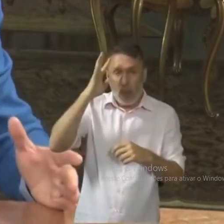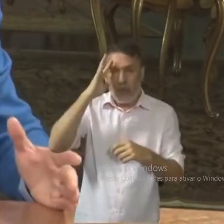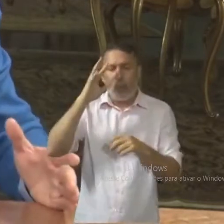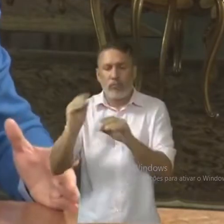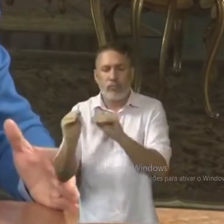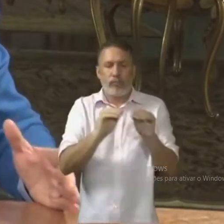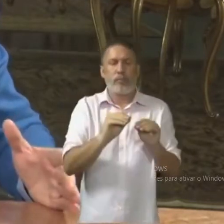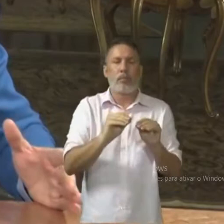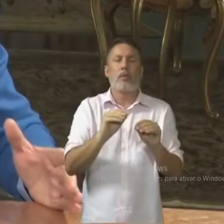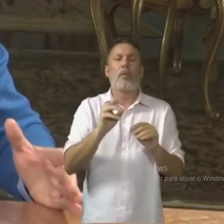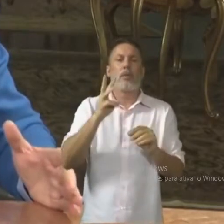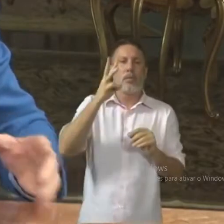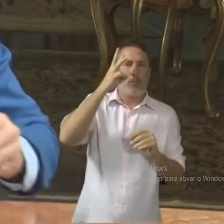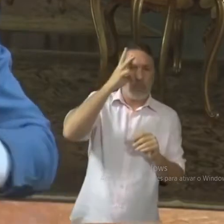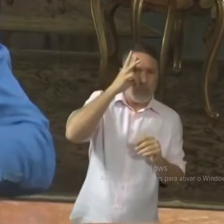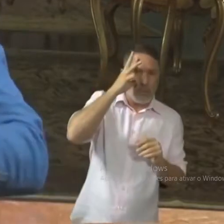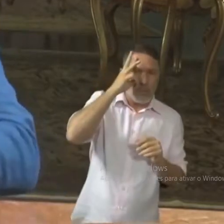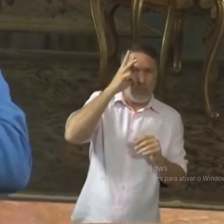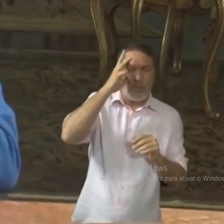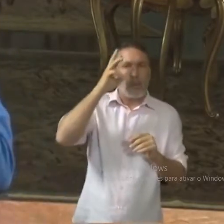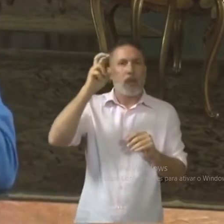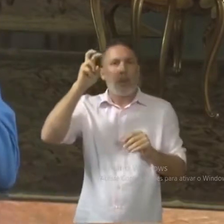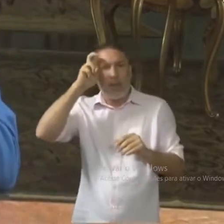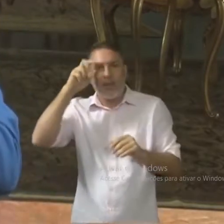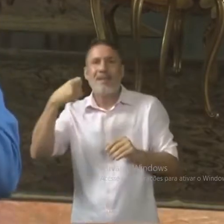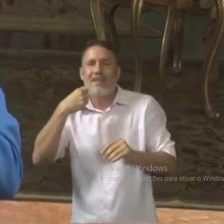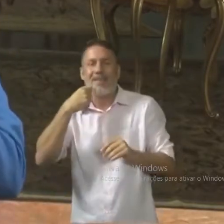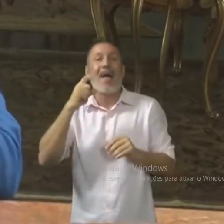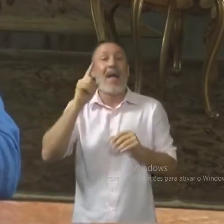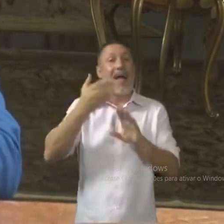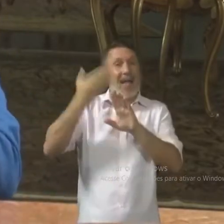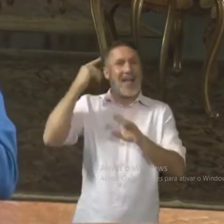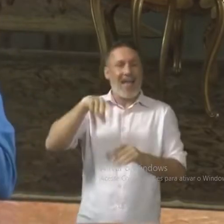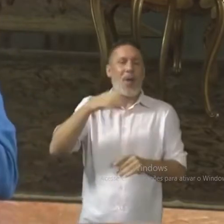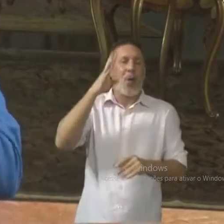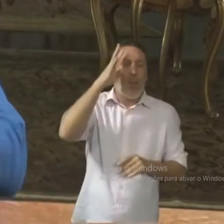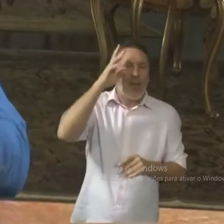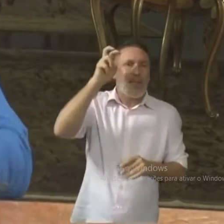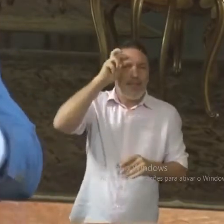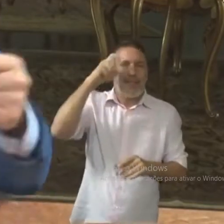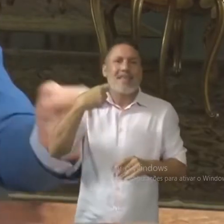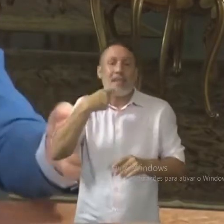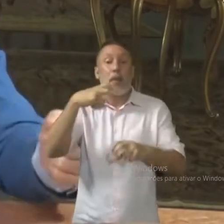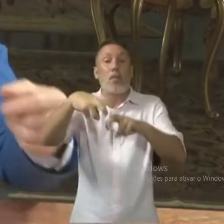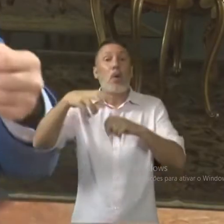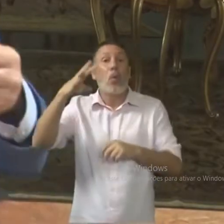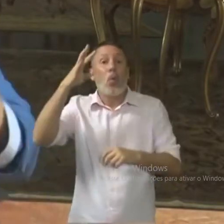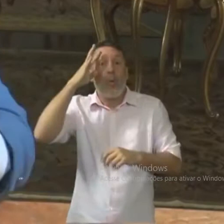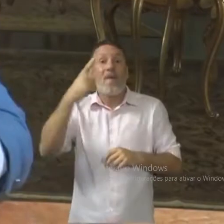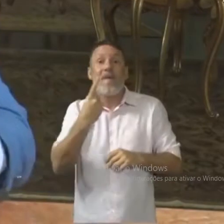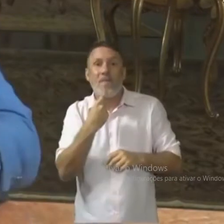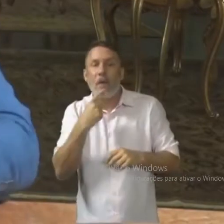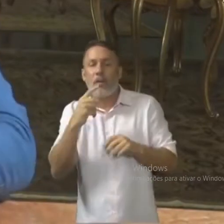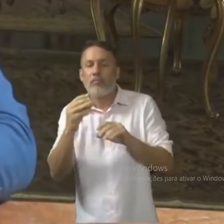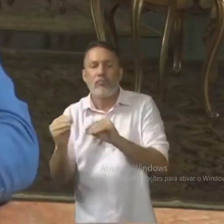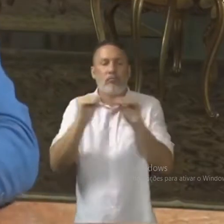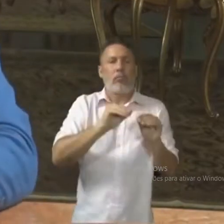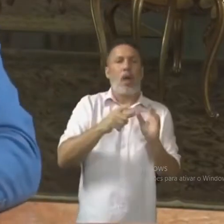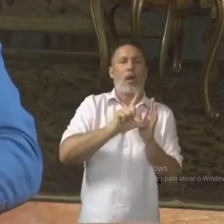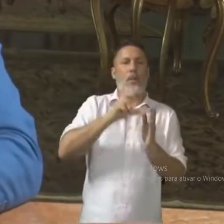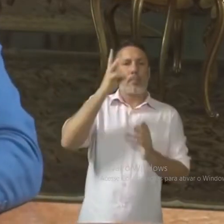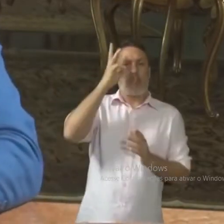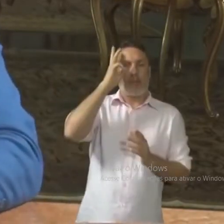sexta. Terça, quinta e sexta, então, o que seria quarta, quinta e sexta vai ser terça, quinta e sexta. Estamos mantendo